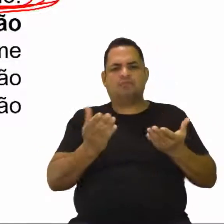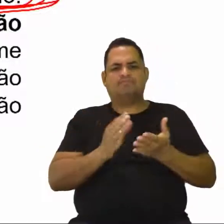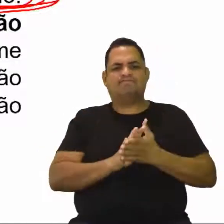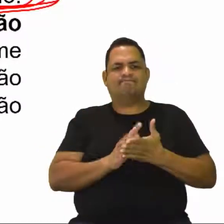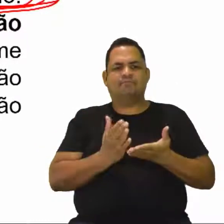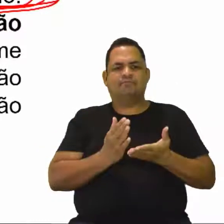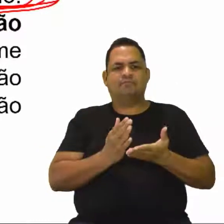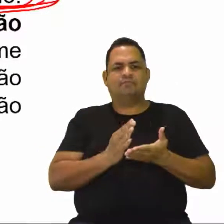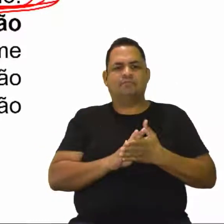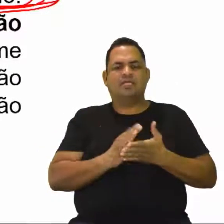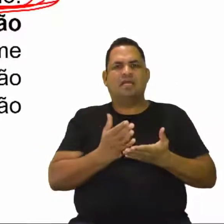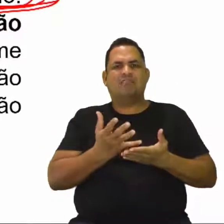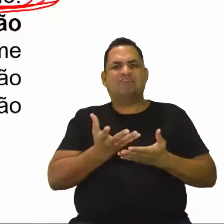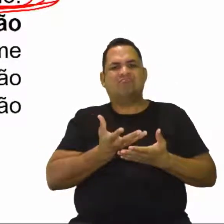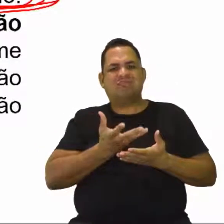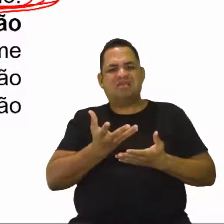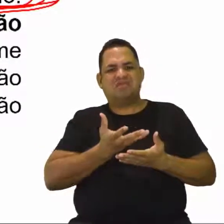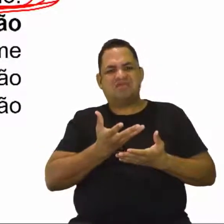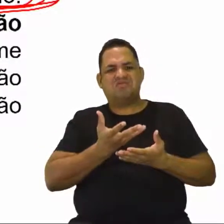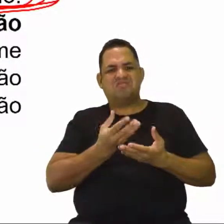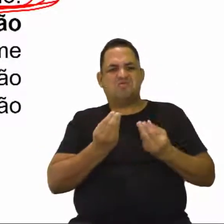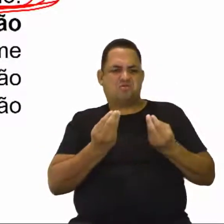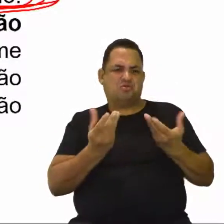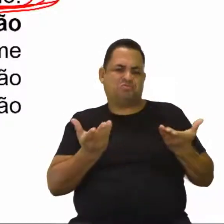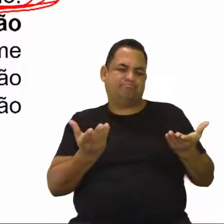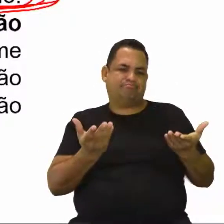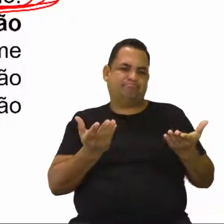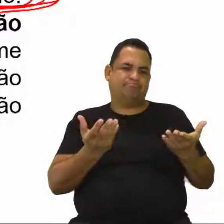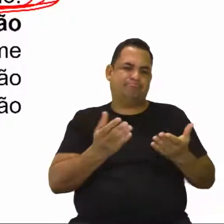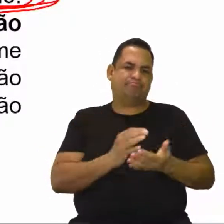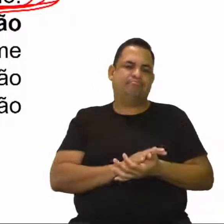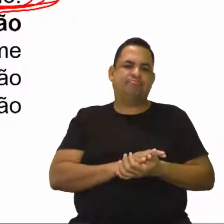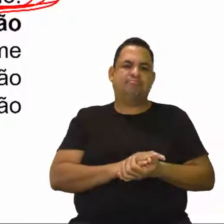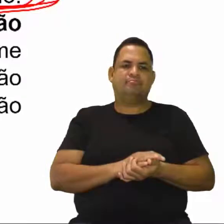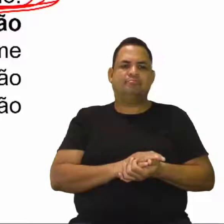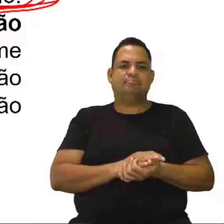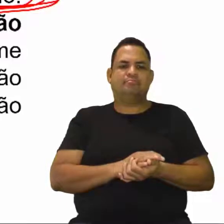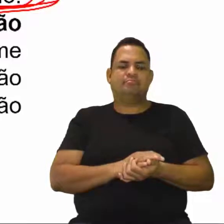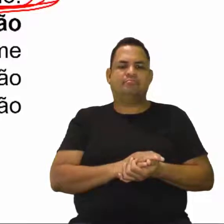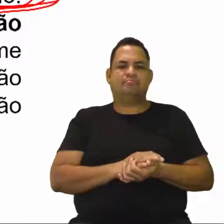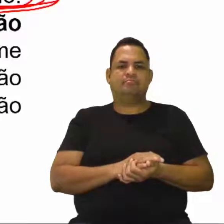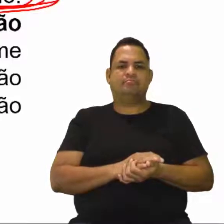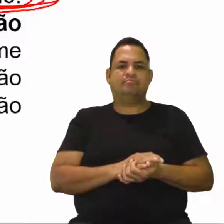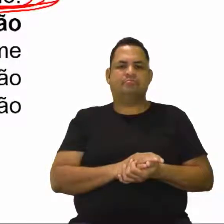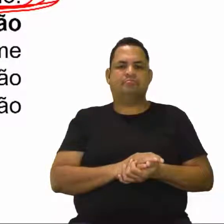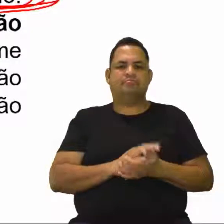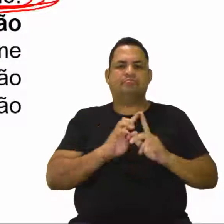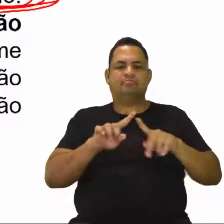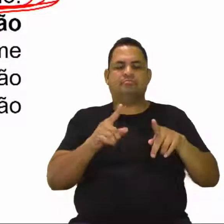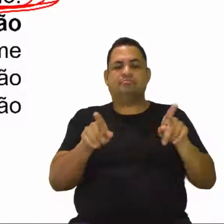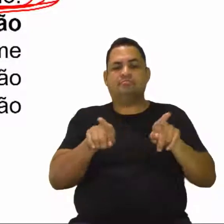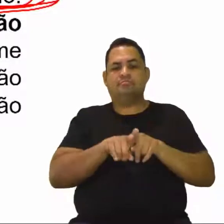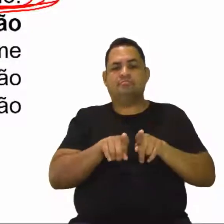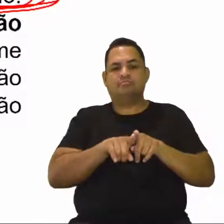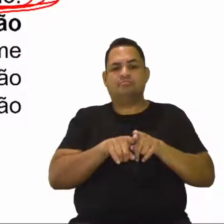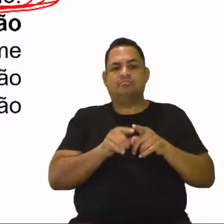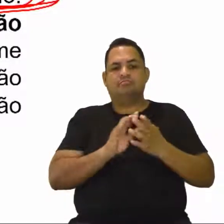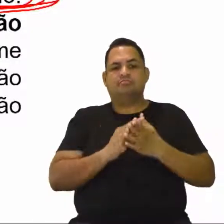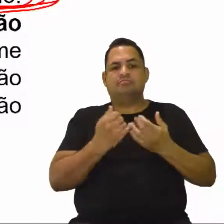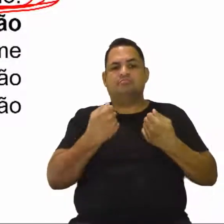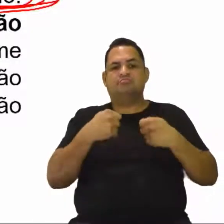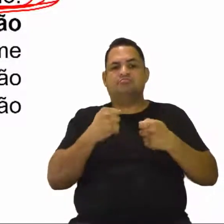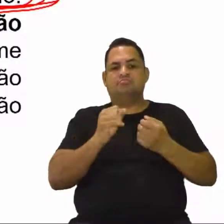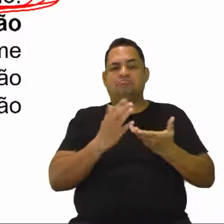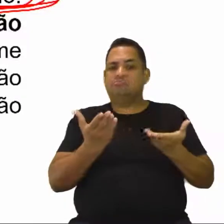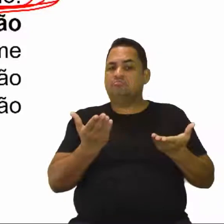será que foi com muita sede ao pote? Pode ser que sim, pode ser que não. Mas também não poderiam ser pegos de